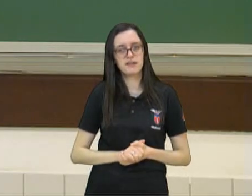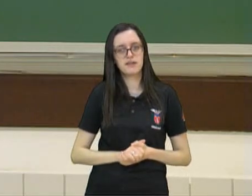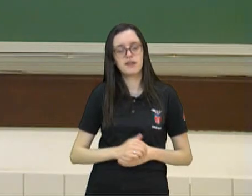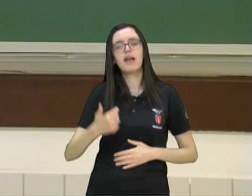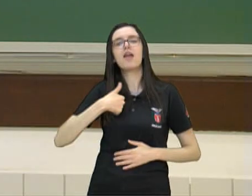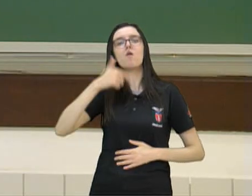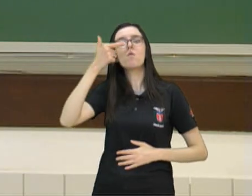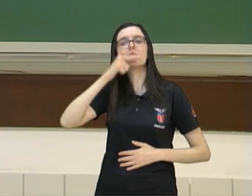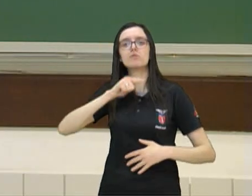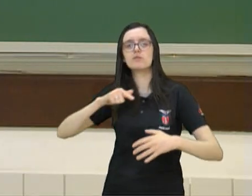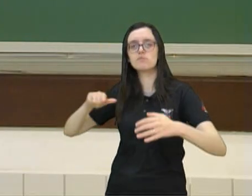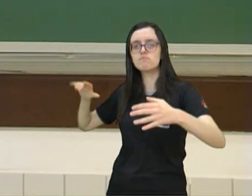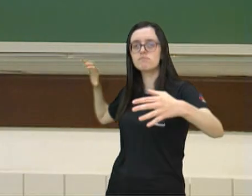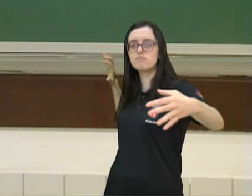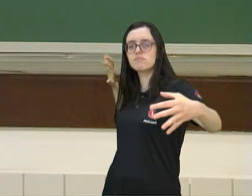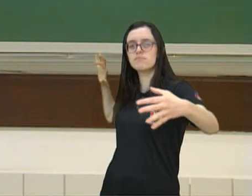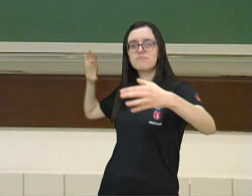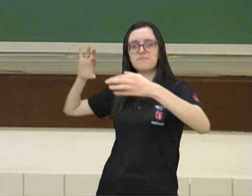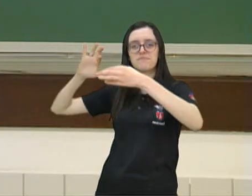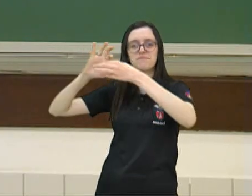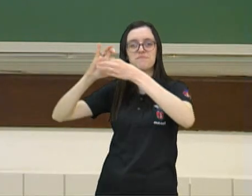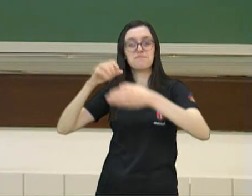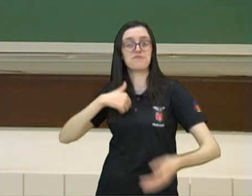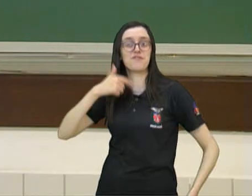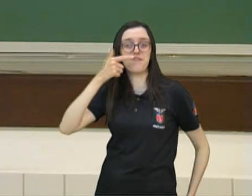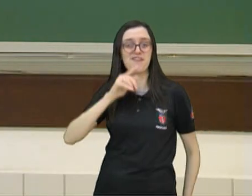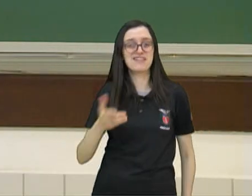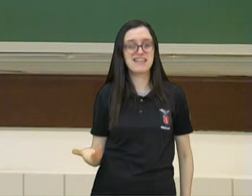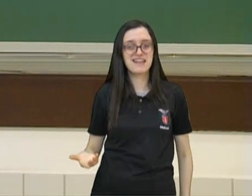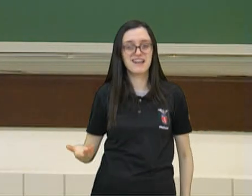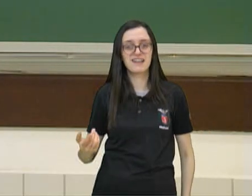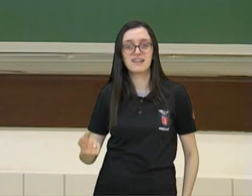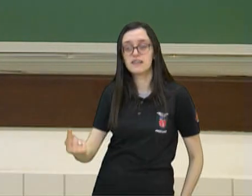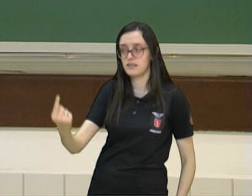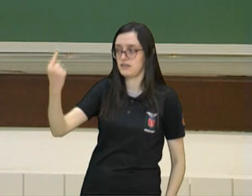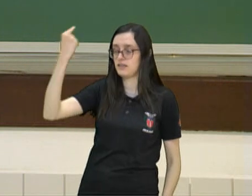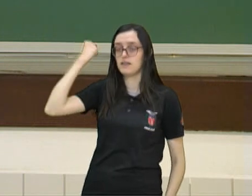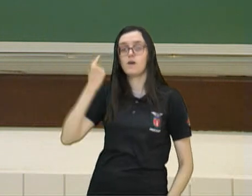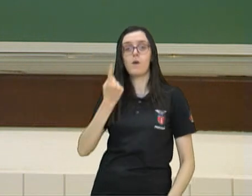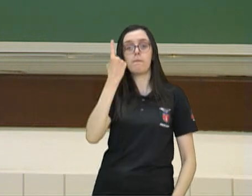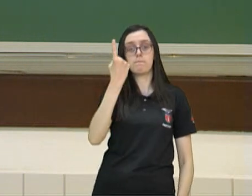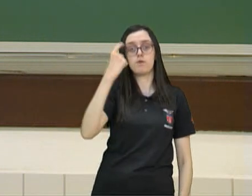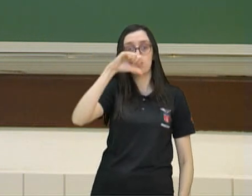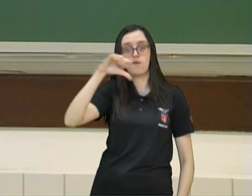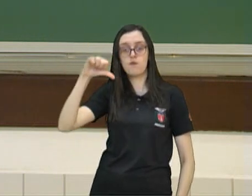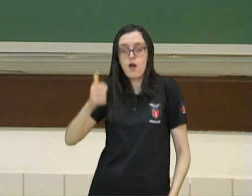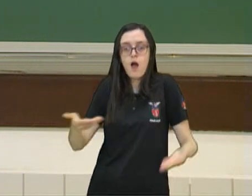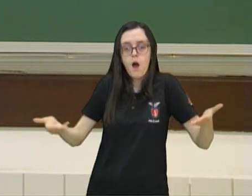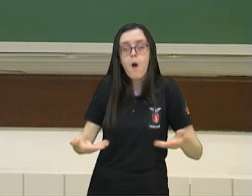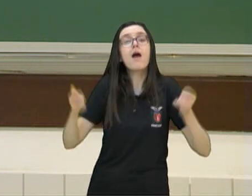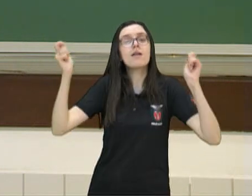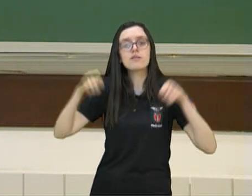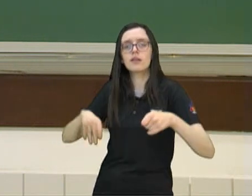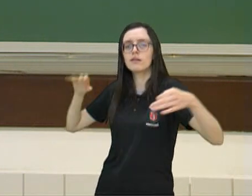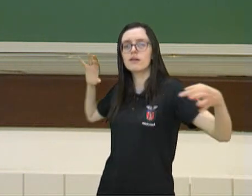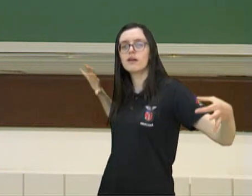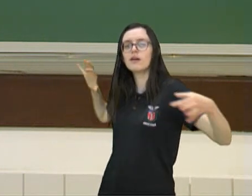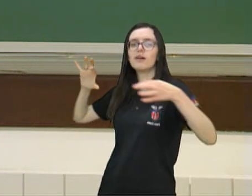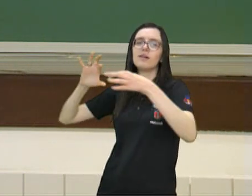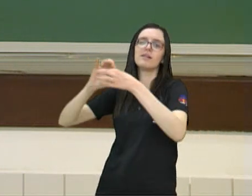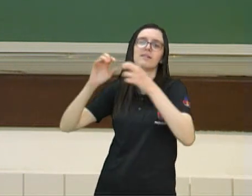uma ligação entre essa letra de 1999 com os acontecimentos de hoje, do ano